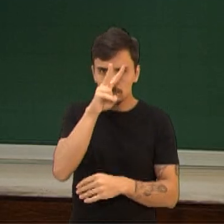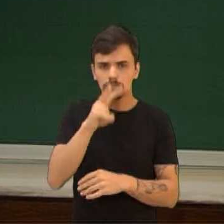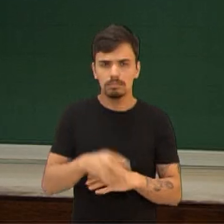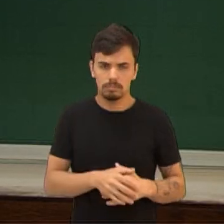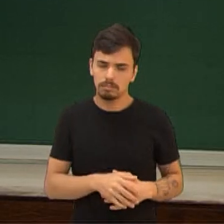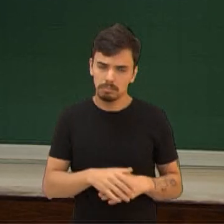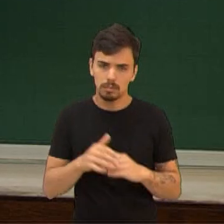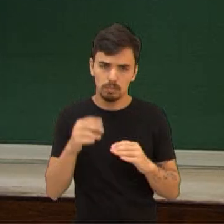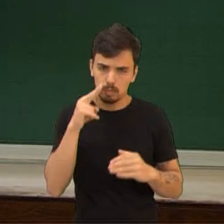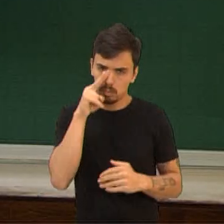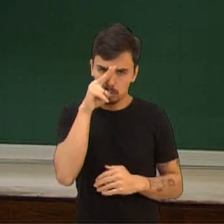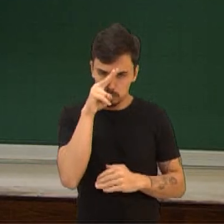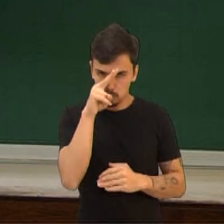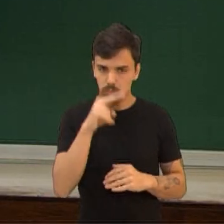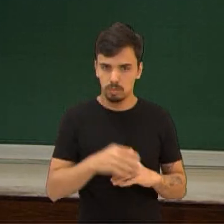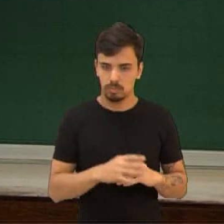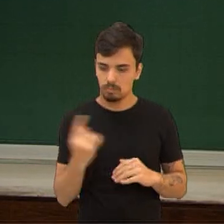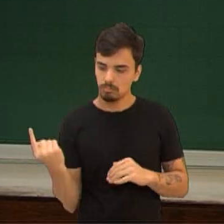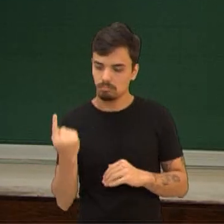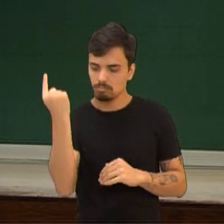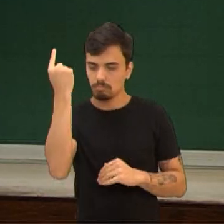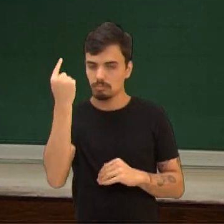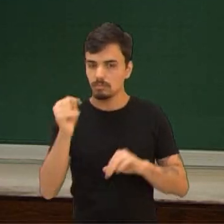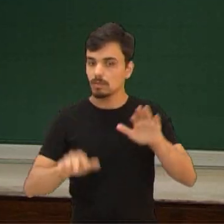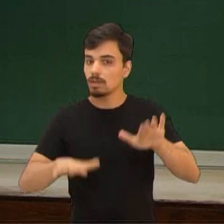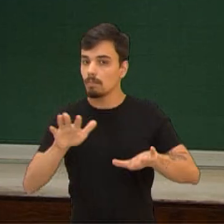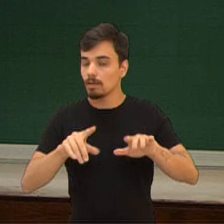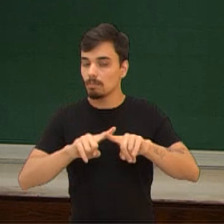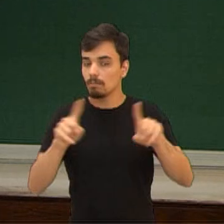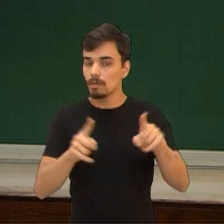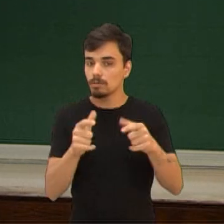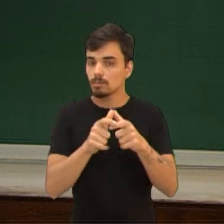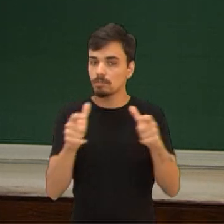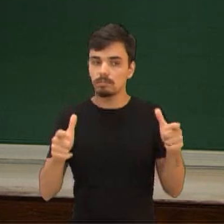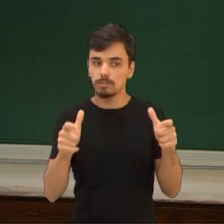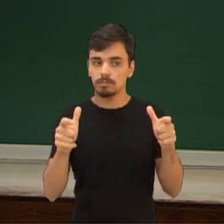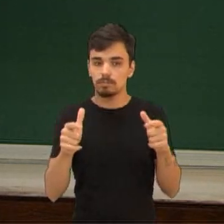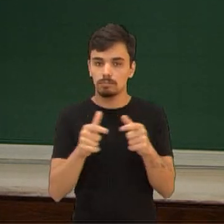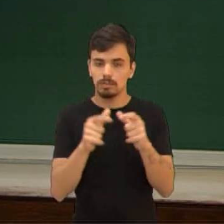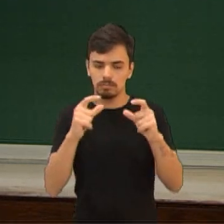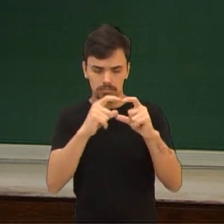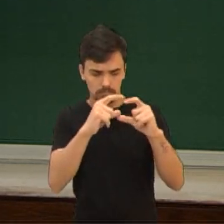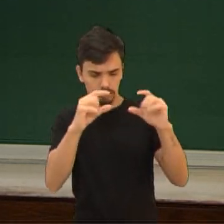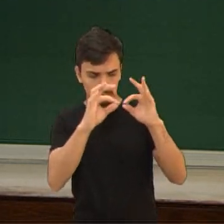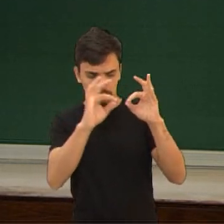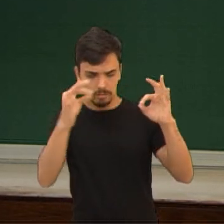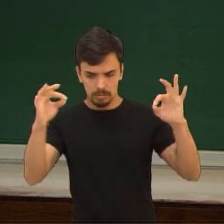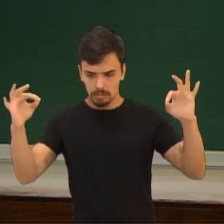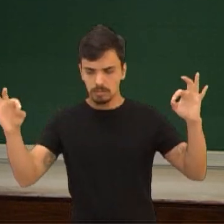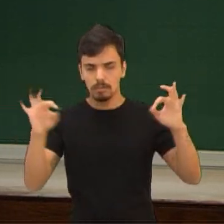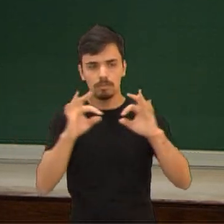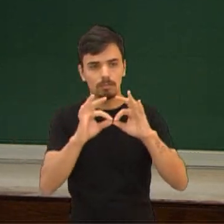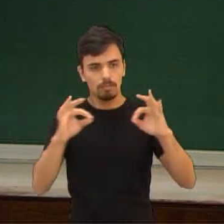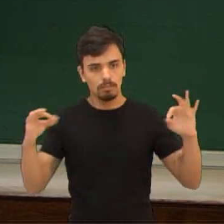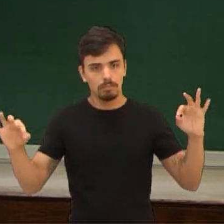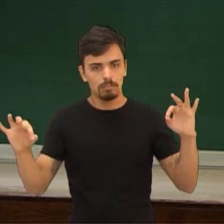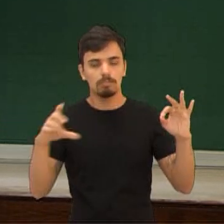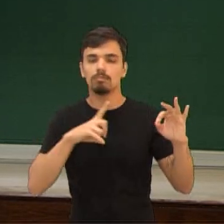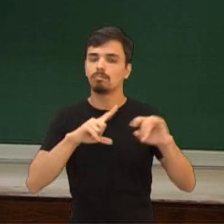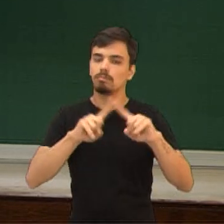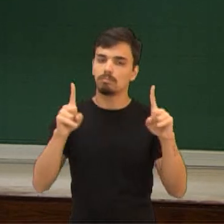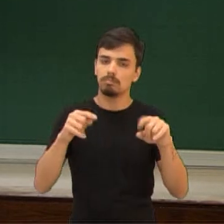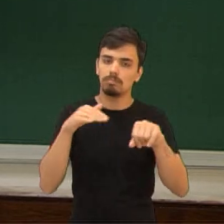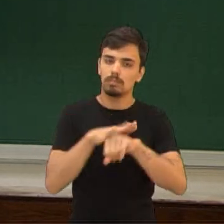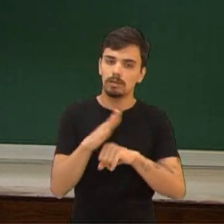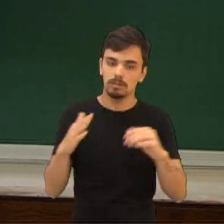Depende do caso, depende do dielétrico. Mas quanto mais comprido, mais distante esse dielétrico, mais tensão eu vou ter